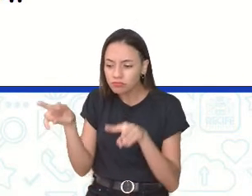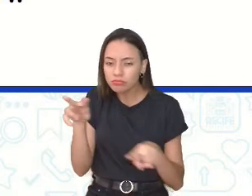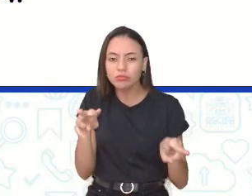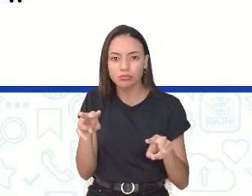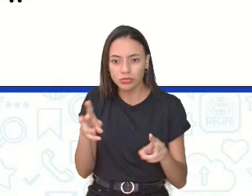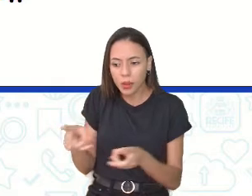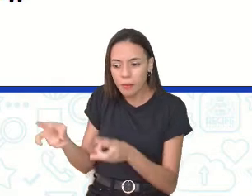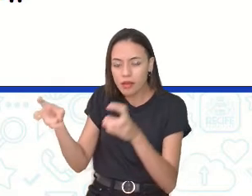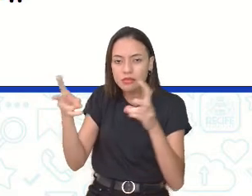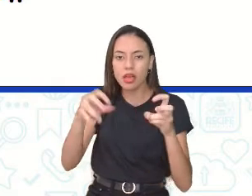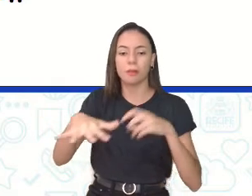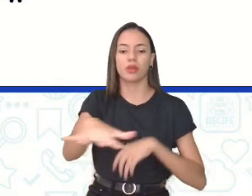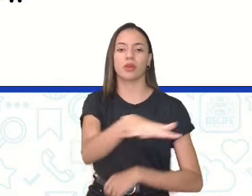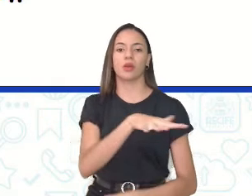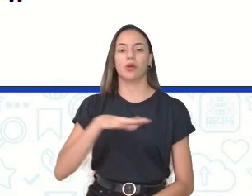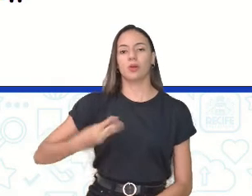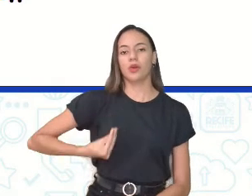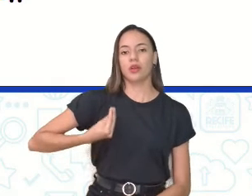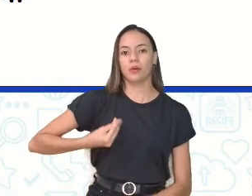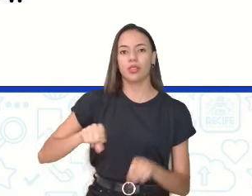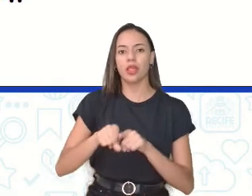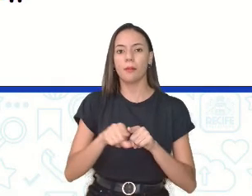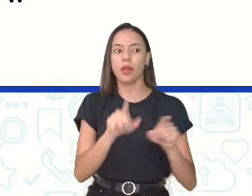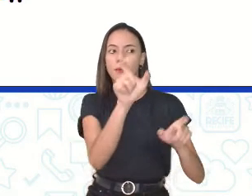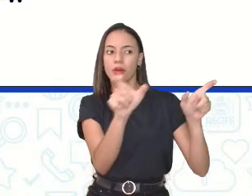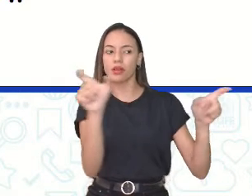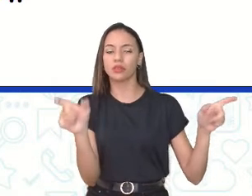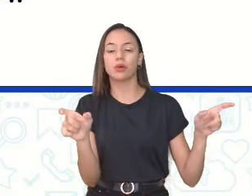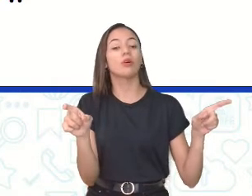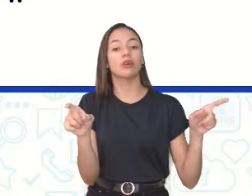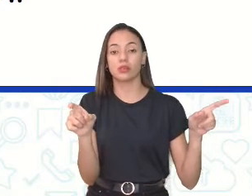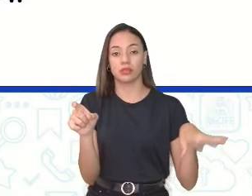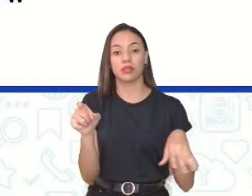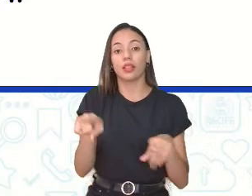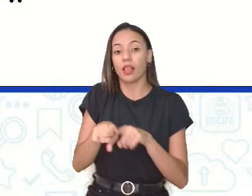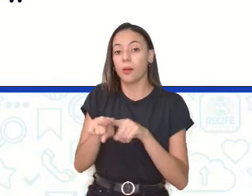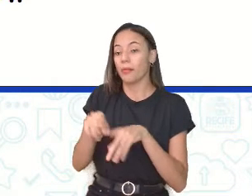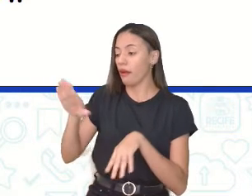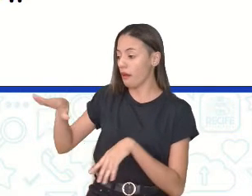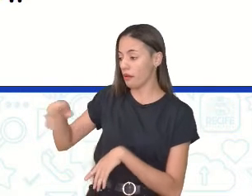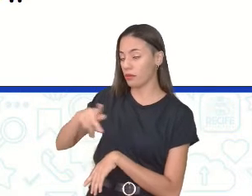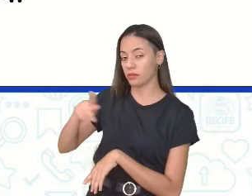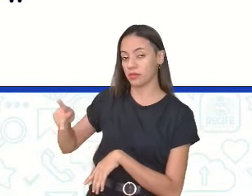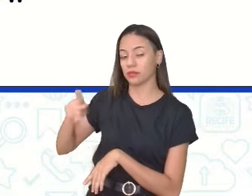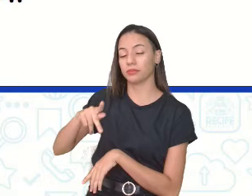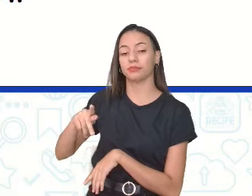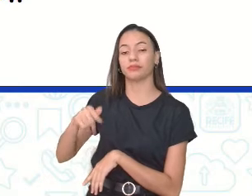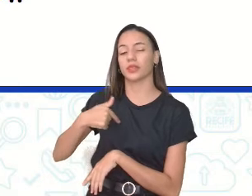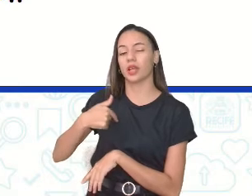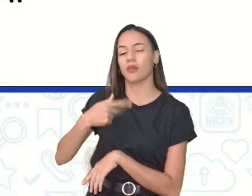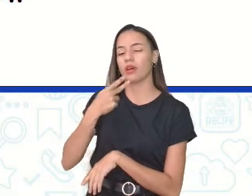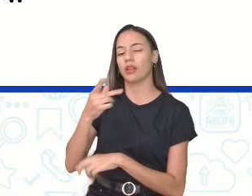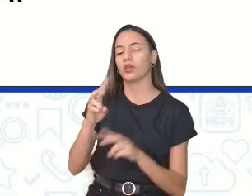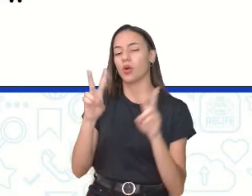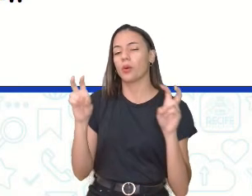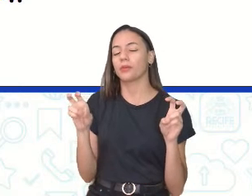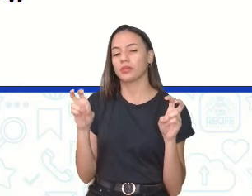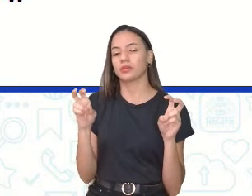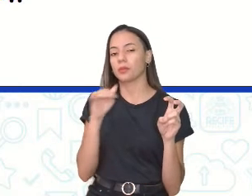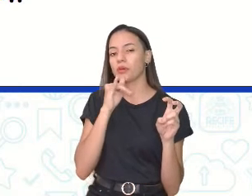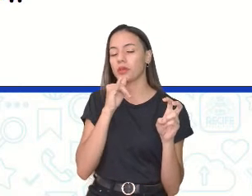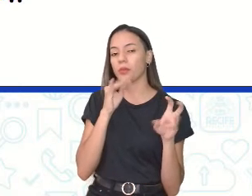meio onde eles estão, né, nas pessoas. Inclusive, viu, professora, a gente estava falando o seguinte, que